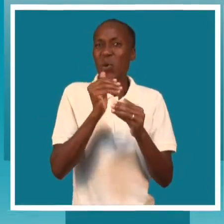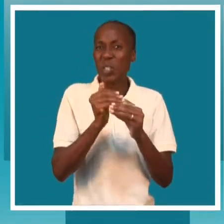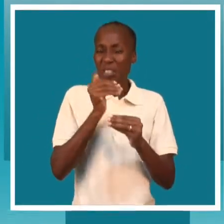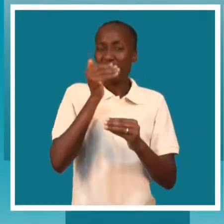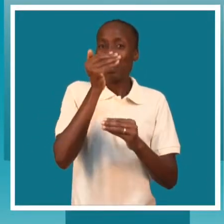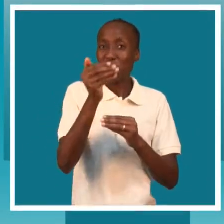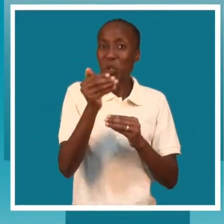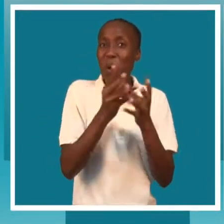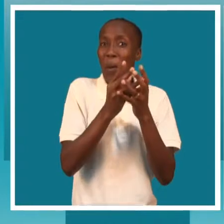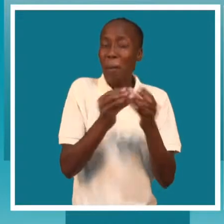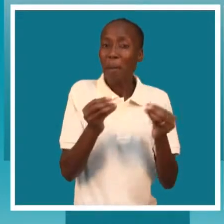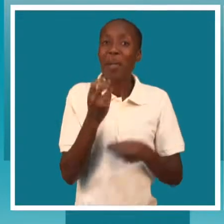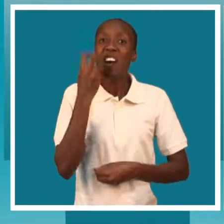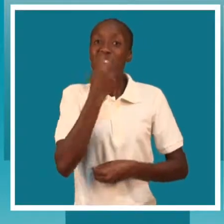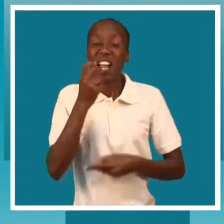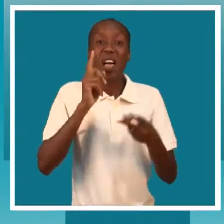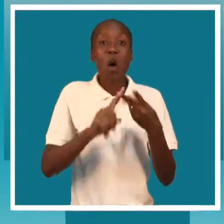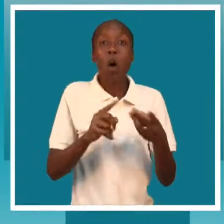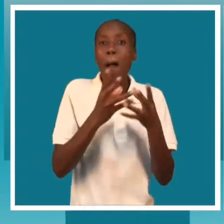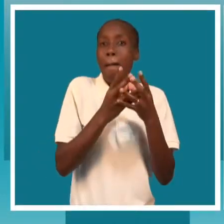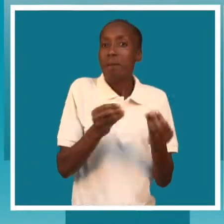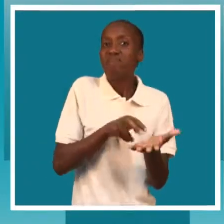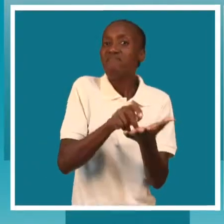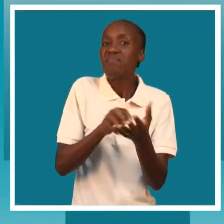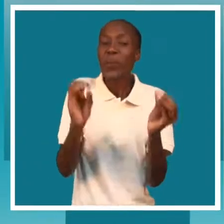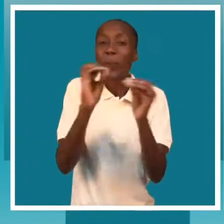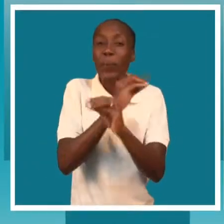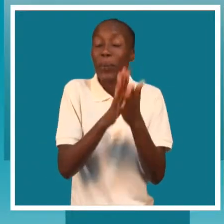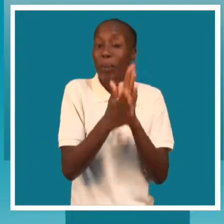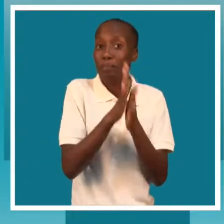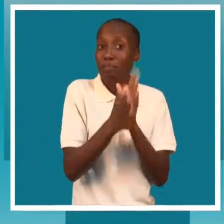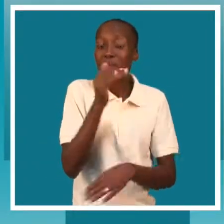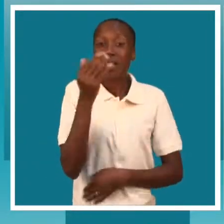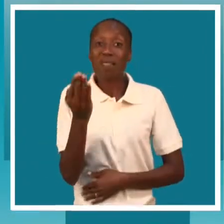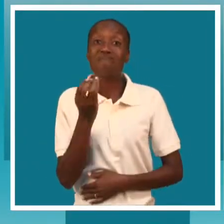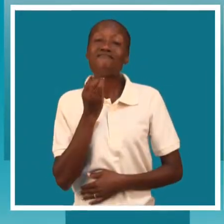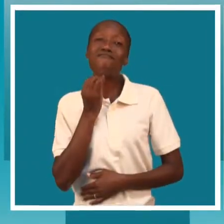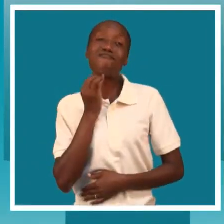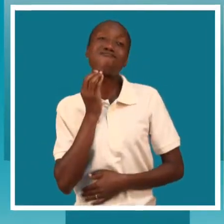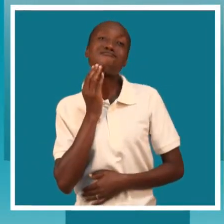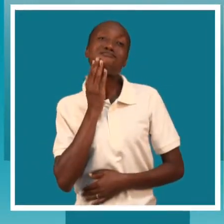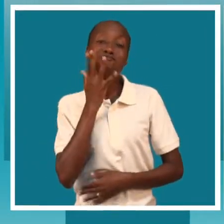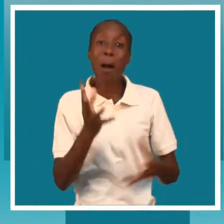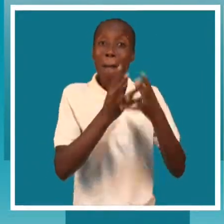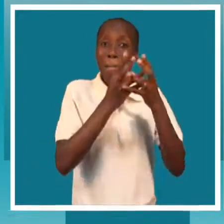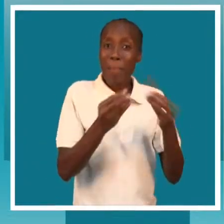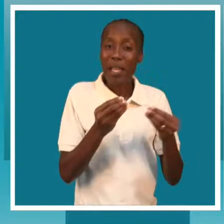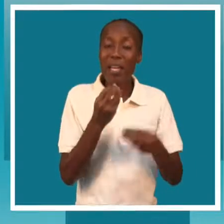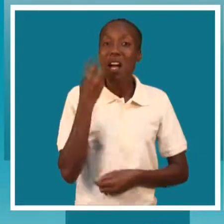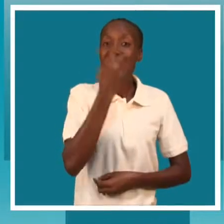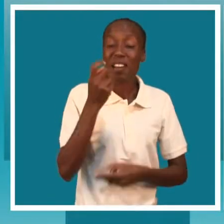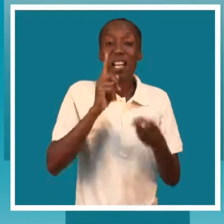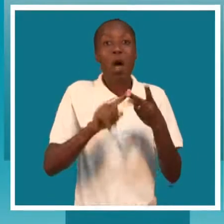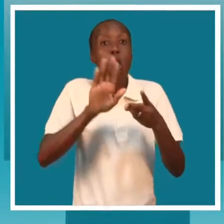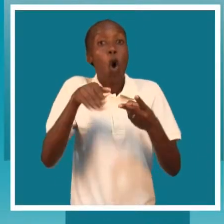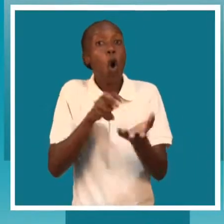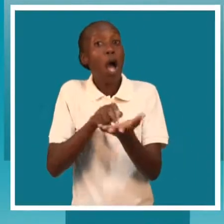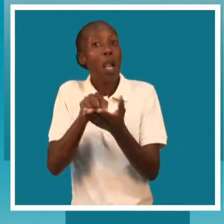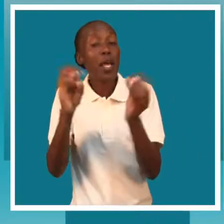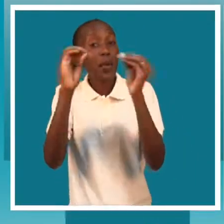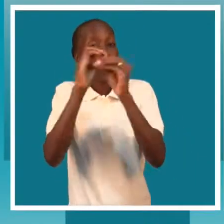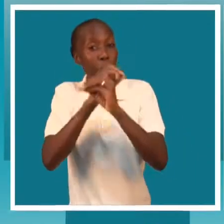pode depois evoluir com perda da fala ou perda da locomoção. Mas, estas convulsões que fazem com que a pessoa perca